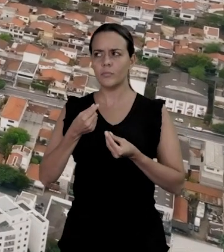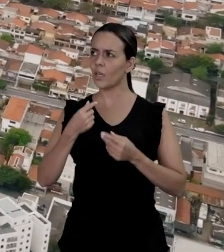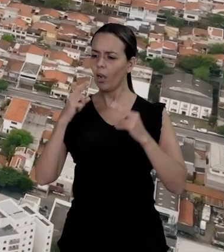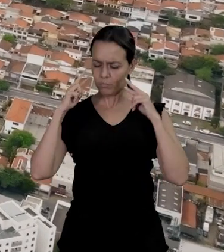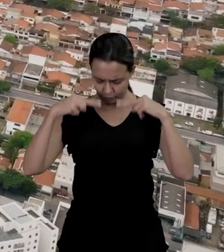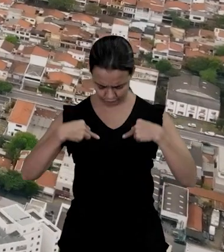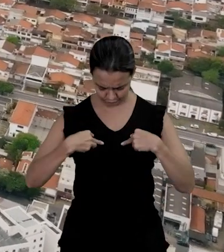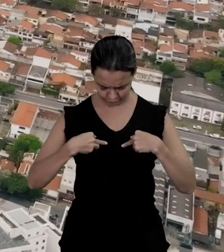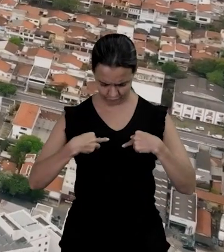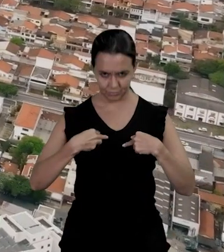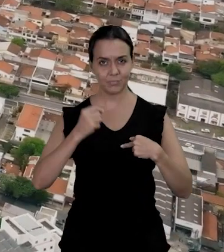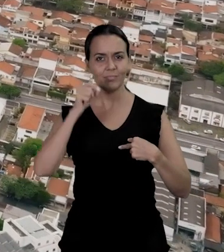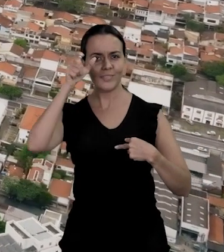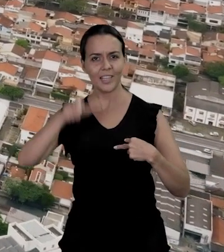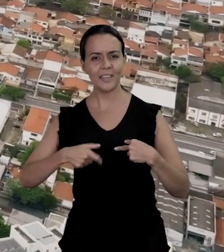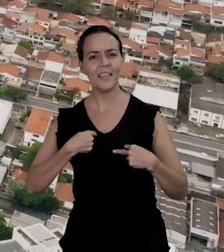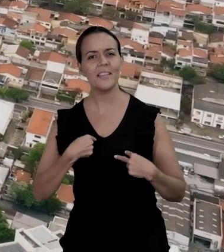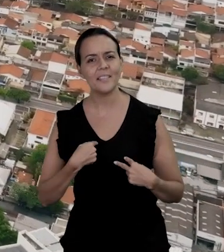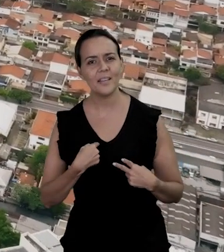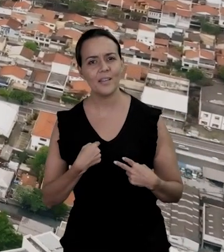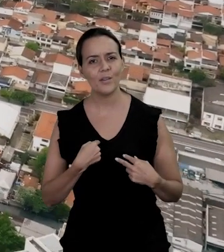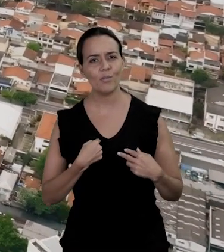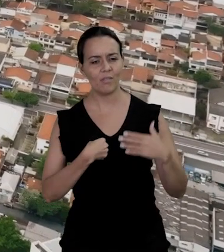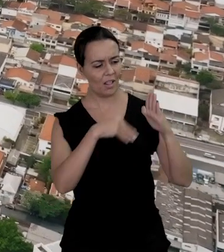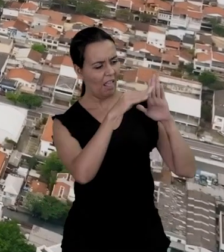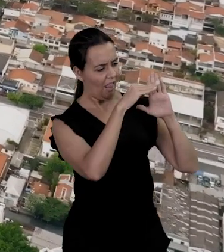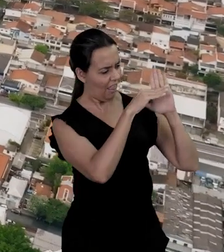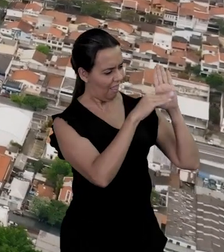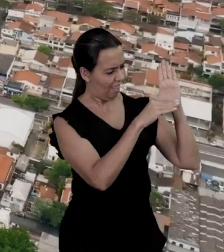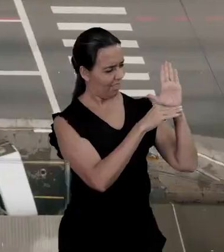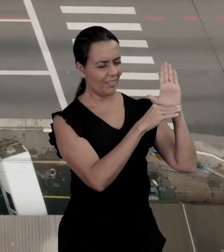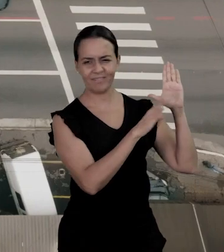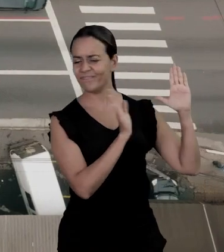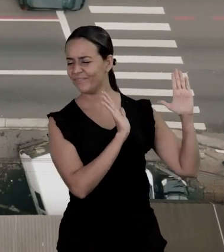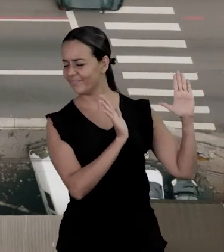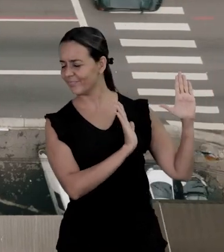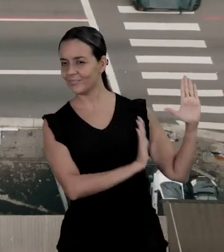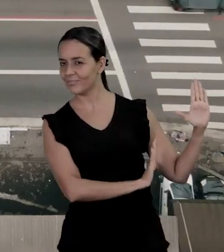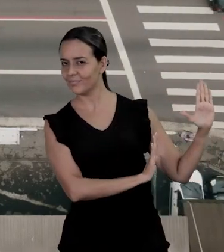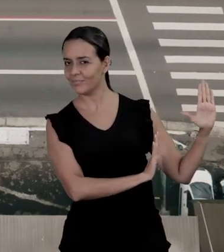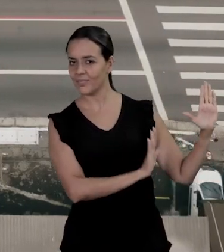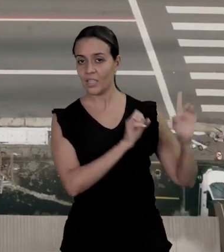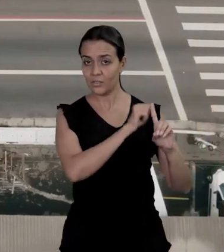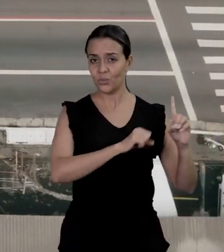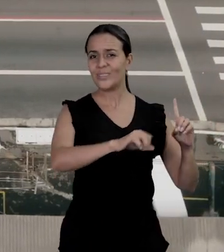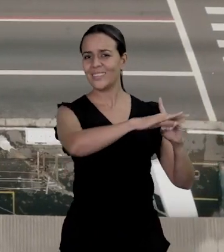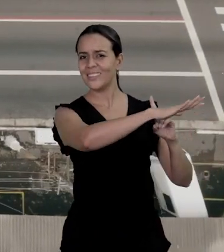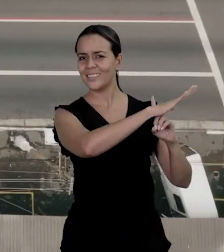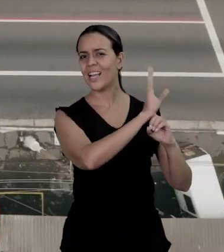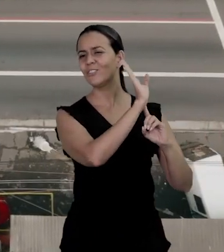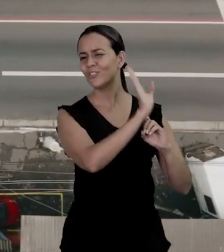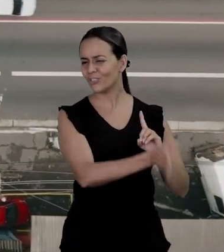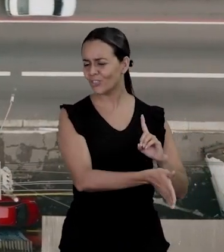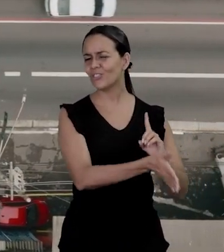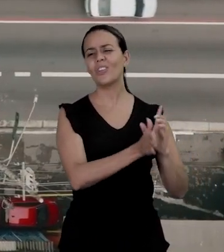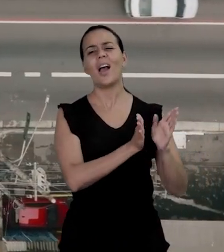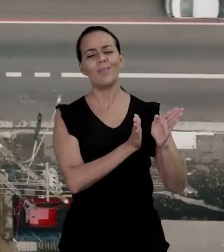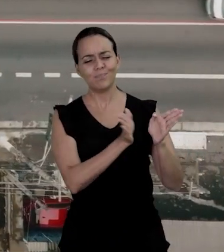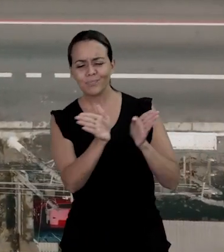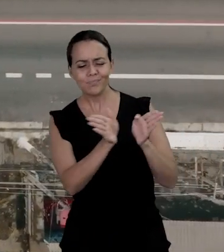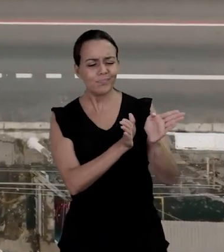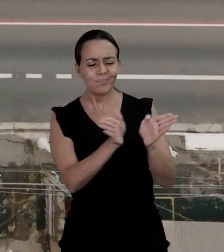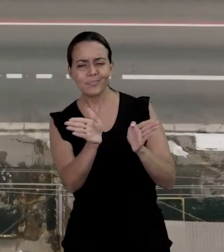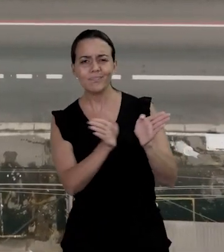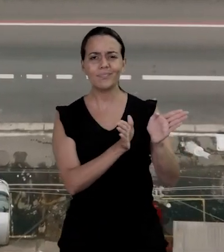tua verdadeira essência. Quando você vai encontrar quem é você de fato. Procurar, fora dessas definições, fora desses encontros